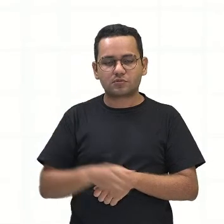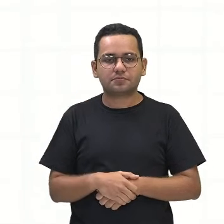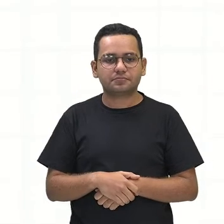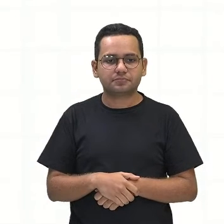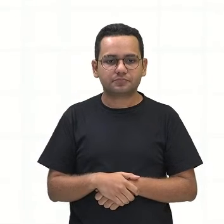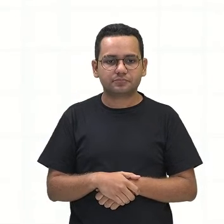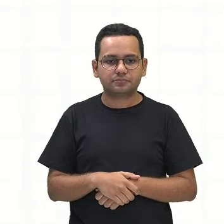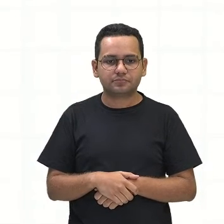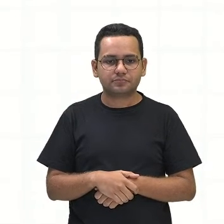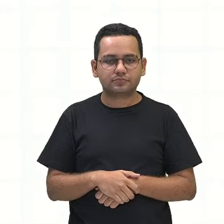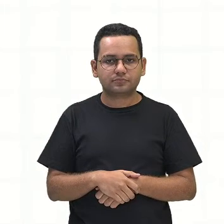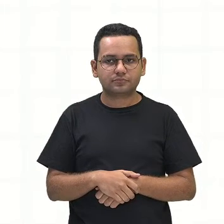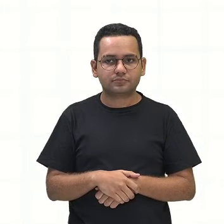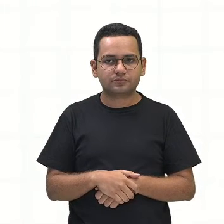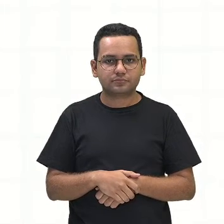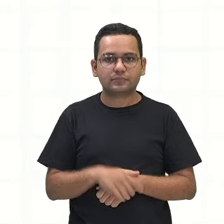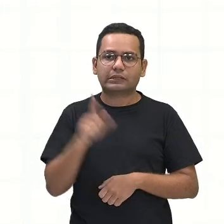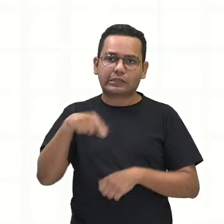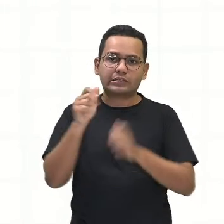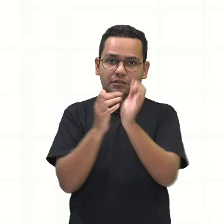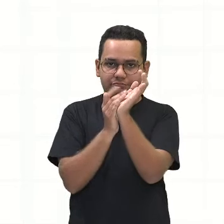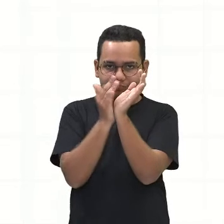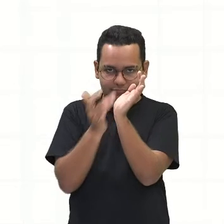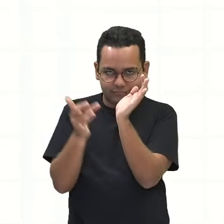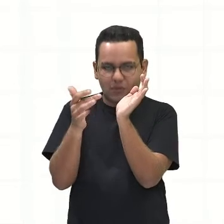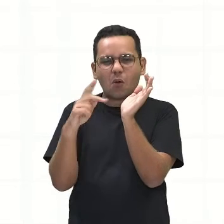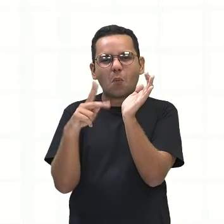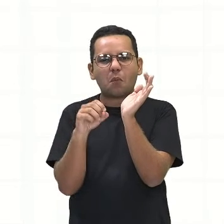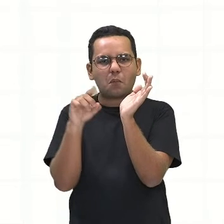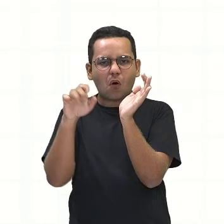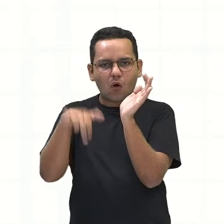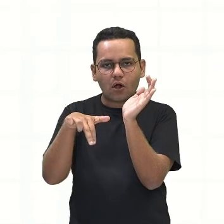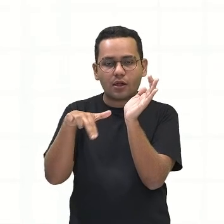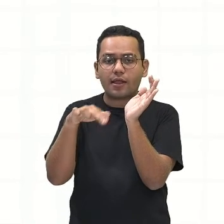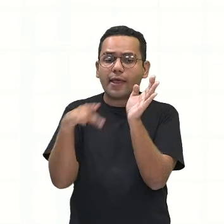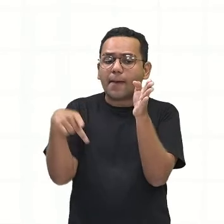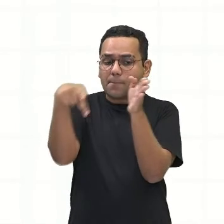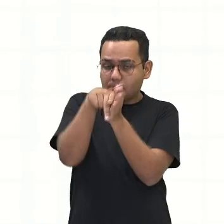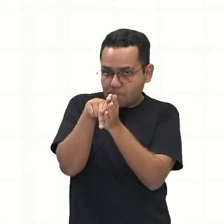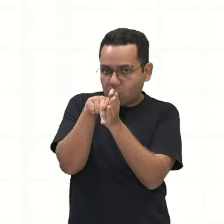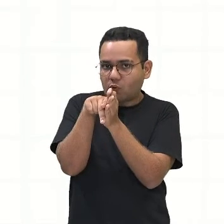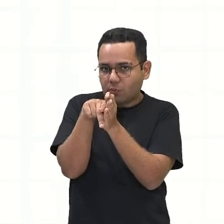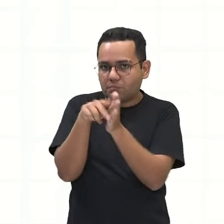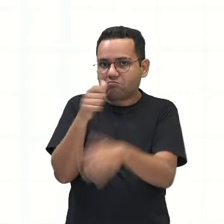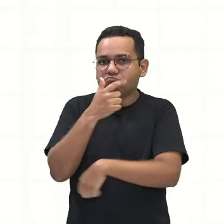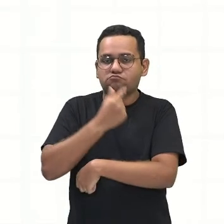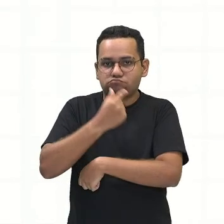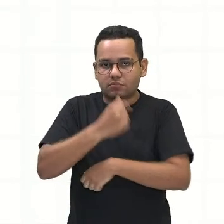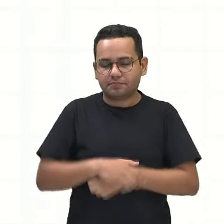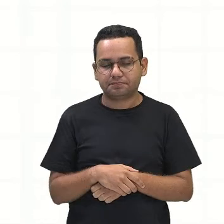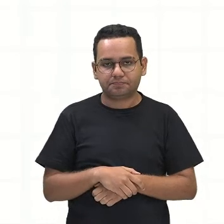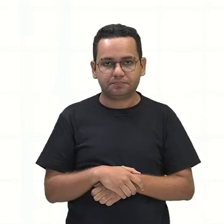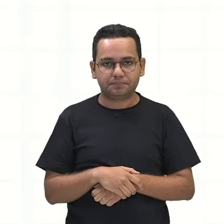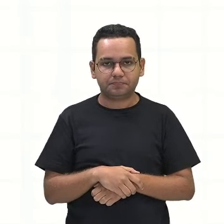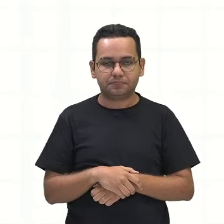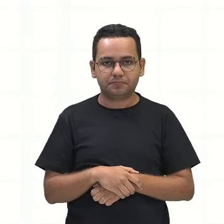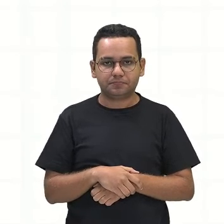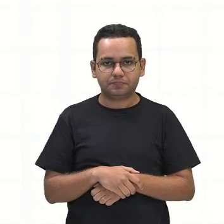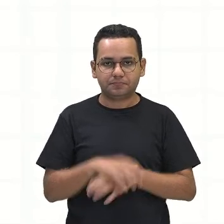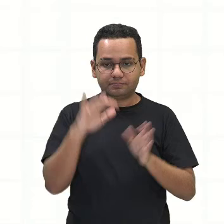localizados os grãos de pólen, tá bom? Porque faz parte da estrutura masculina. E também tem